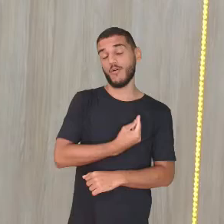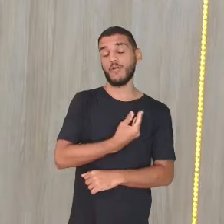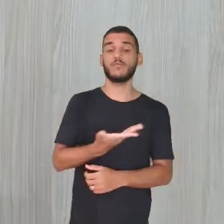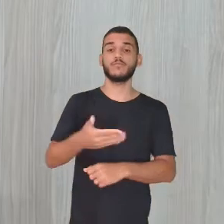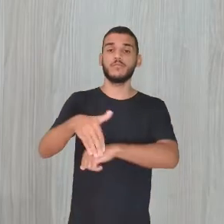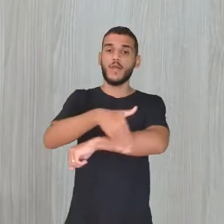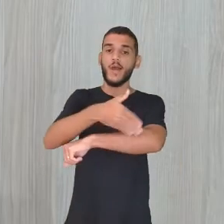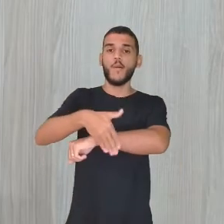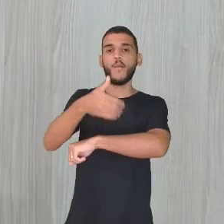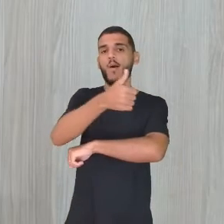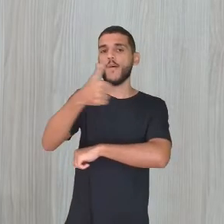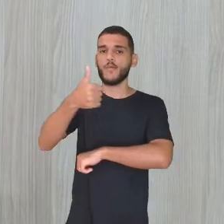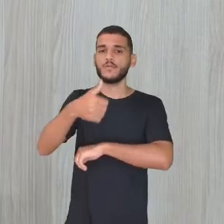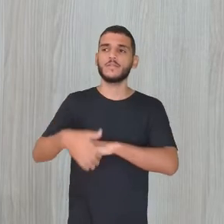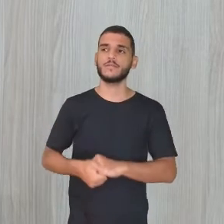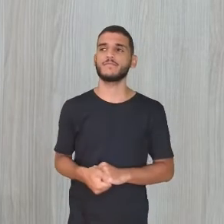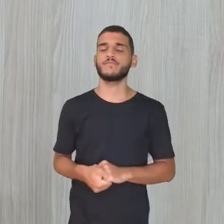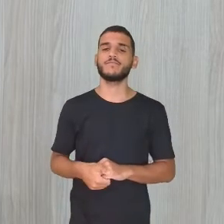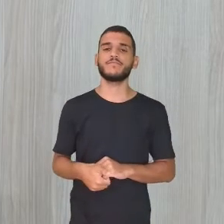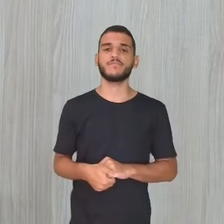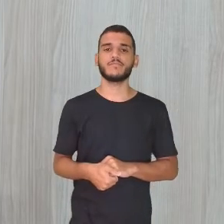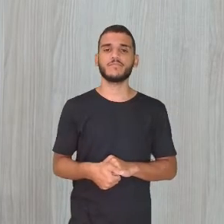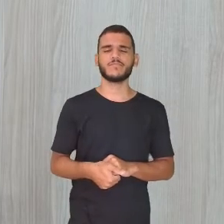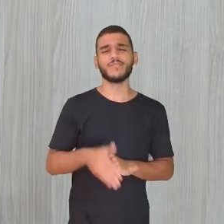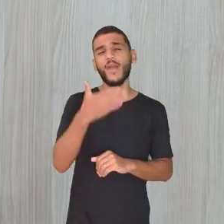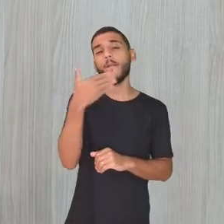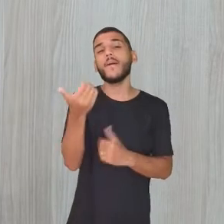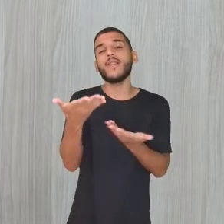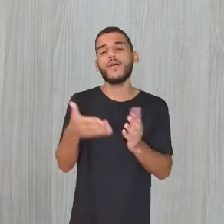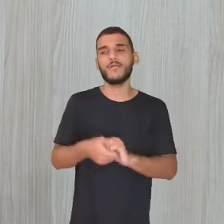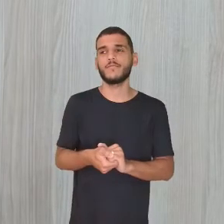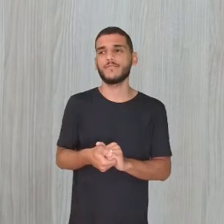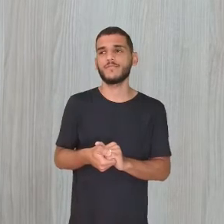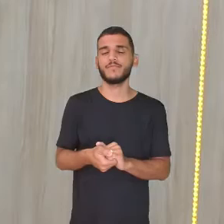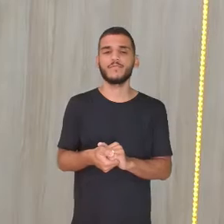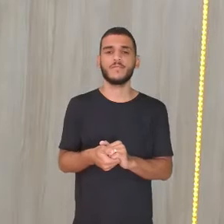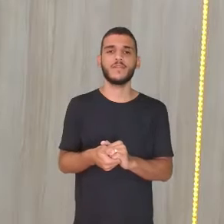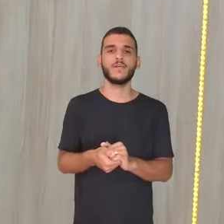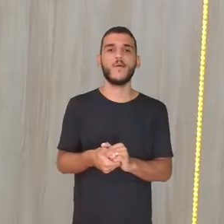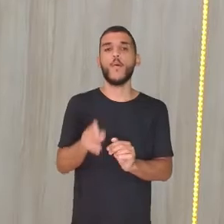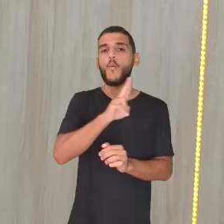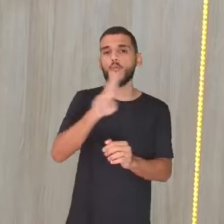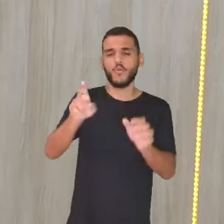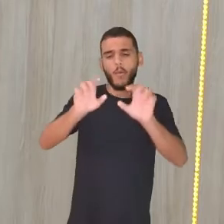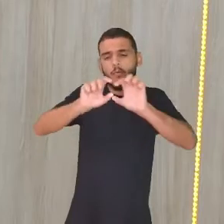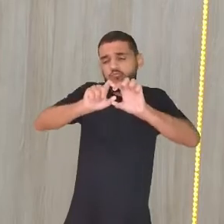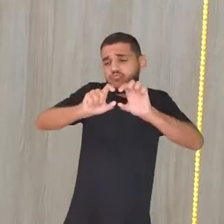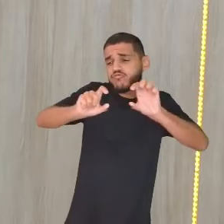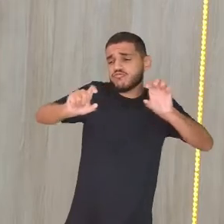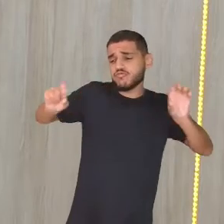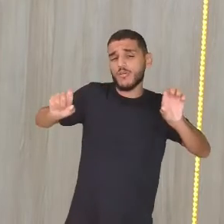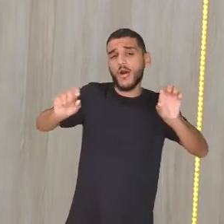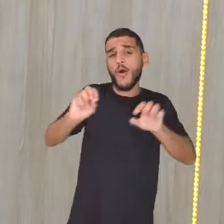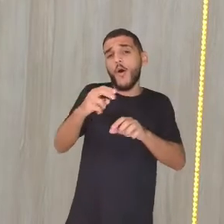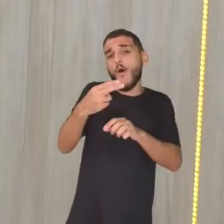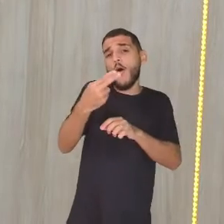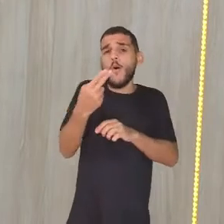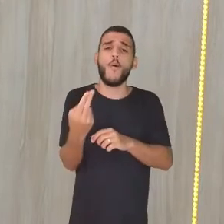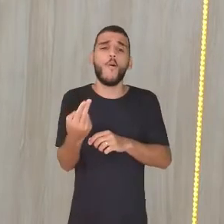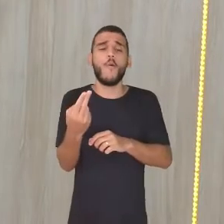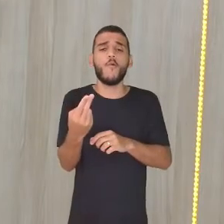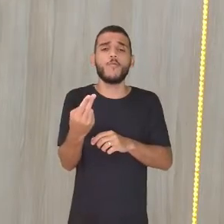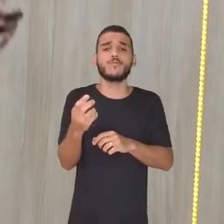número. Qual o melhor de falar? 11. Na cabeça. O Pedro Álvares Carneiro Leão. Tem gente que mora na rua, meu